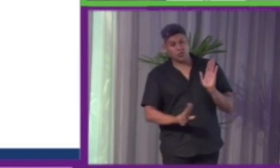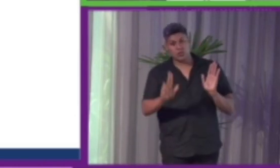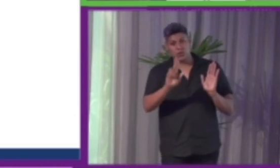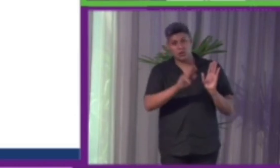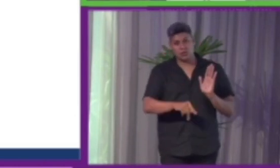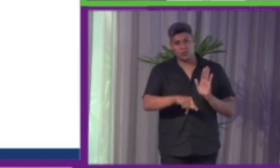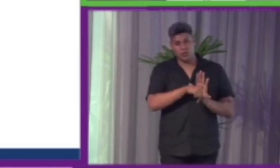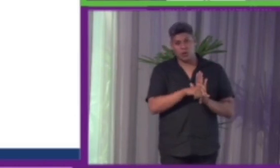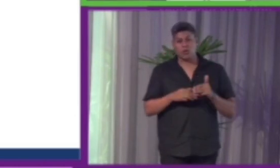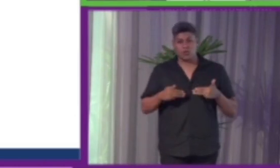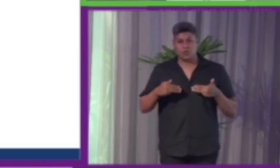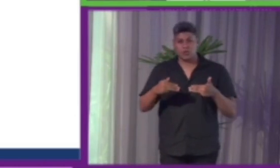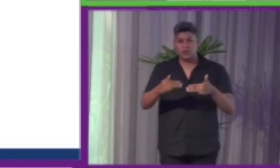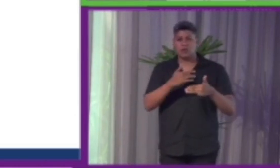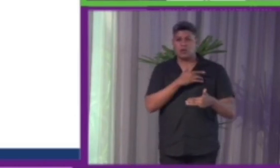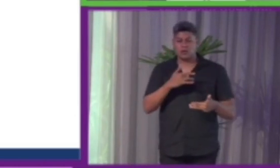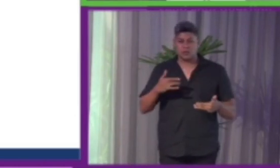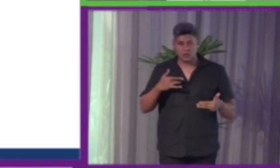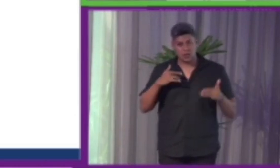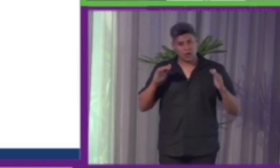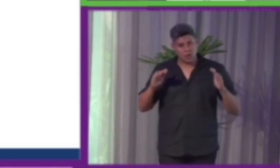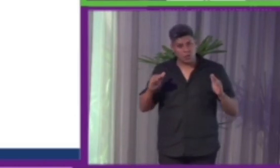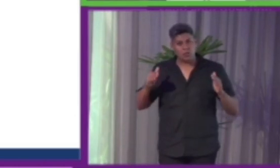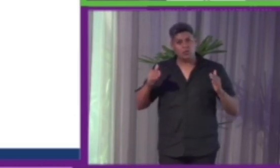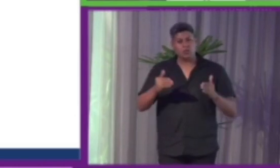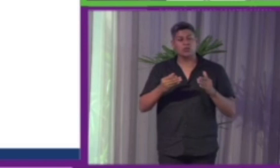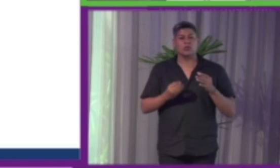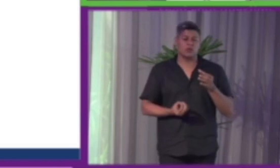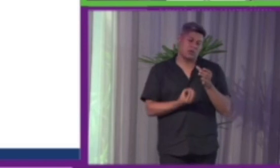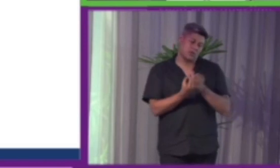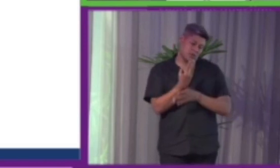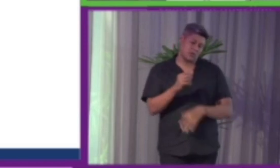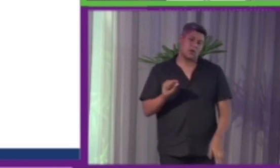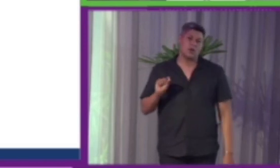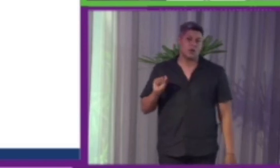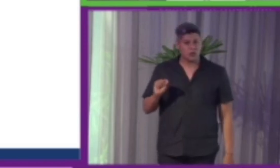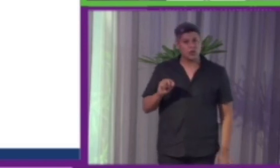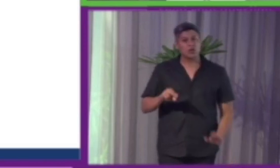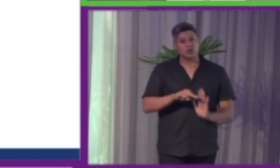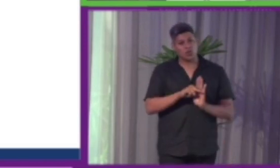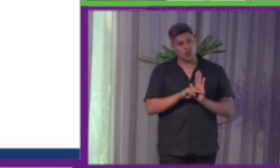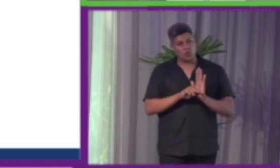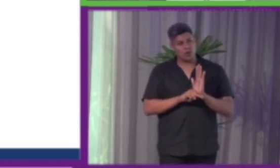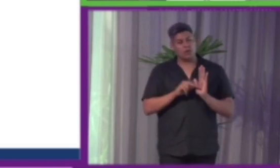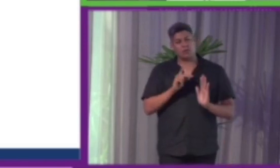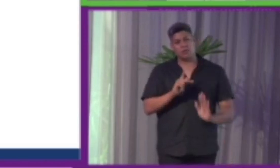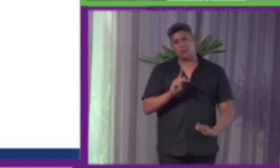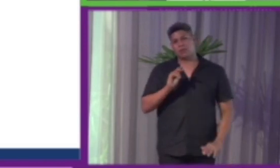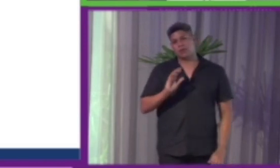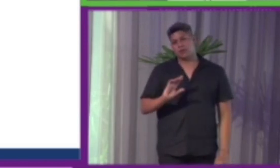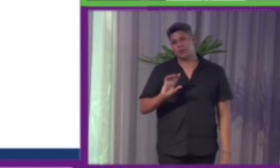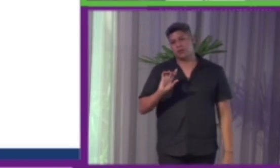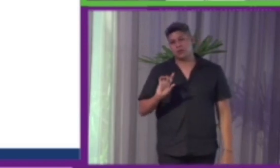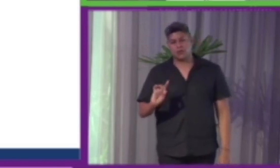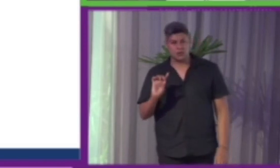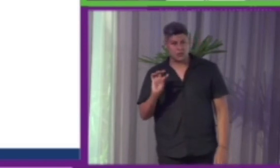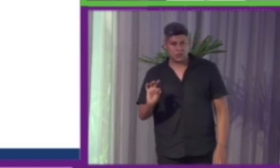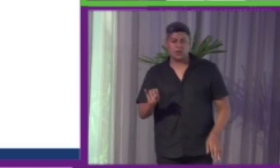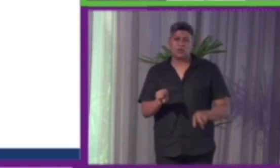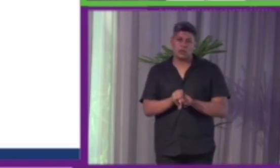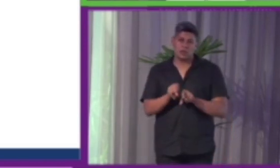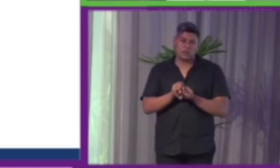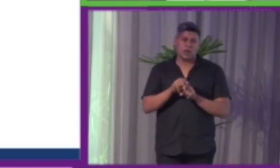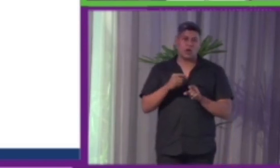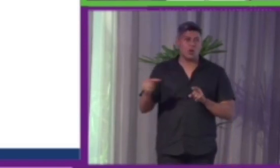próprio Ministério da Saúde como base para a criação das normas do PCDT e das outras diretrizes terapêuticas